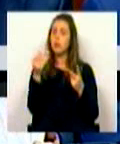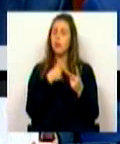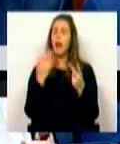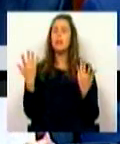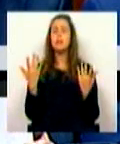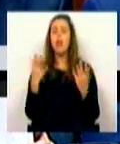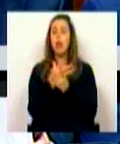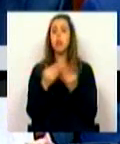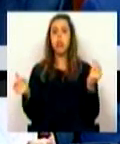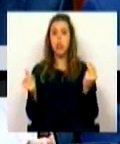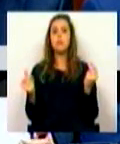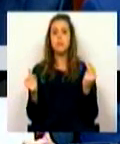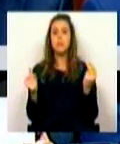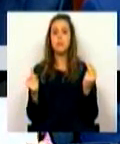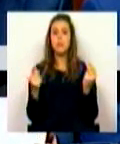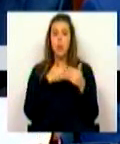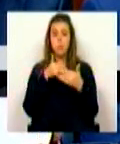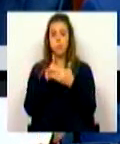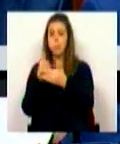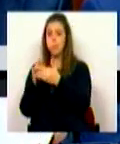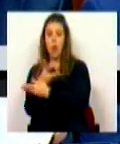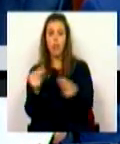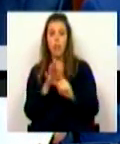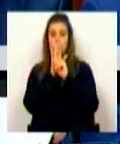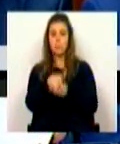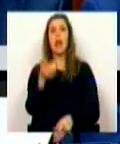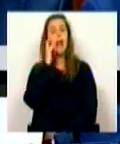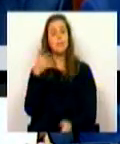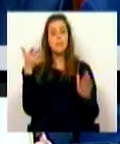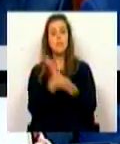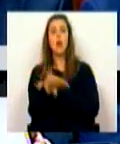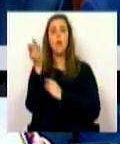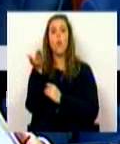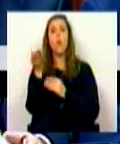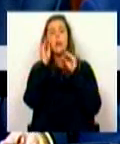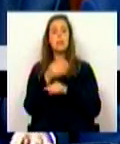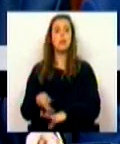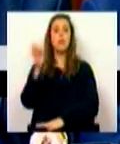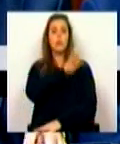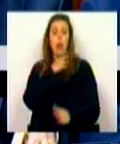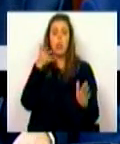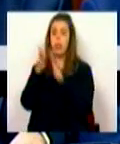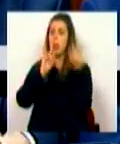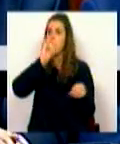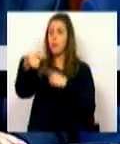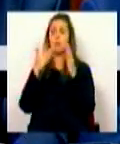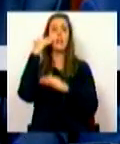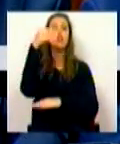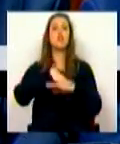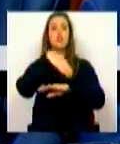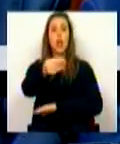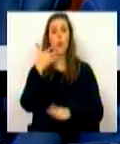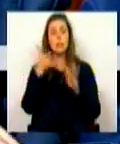termos eliminado os obstáculos discriminatórios a quem frequenta o ensino profissional no acesso ao ensino superior.